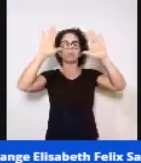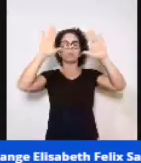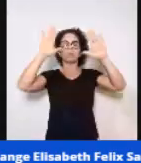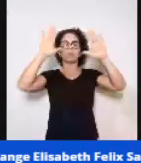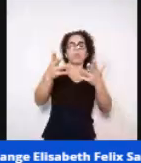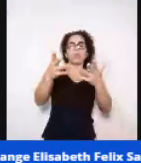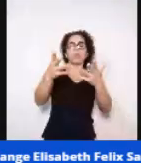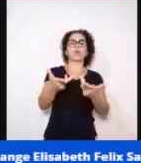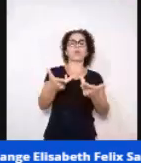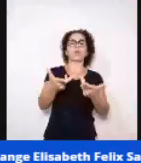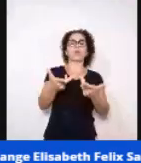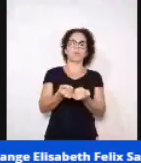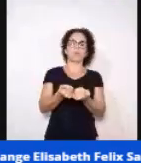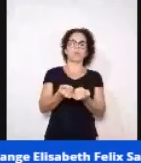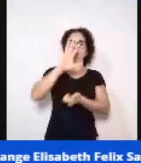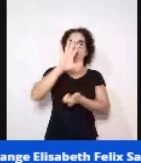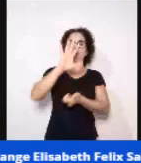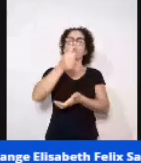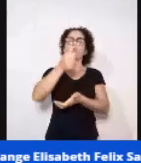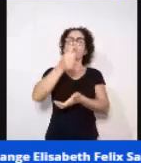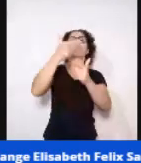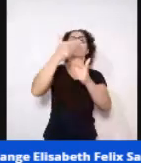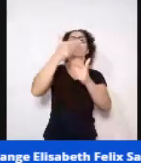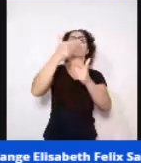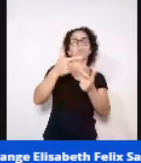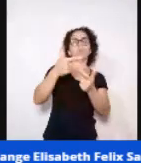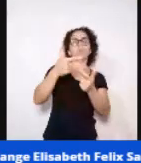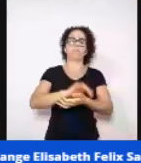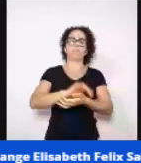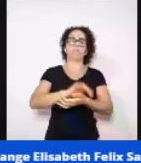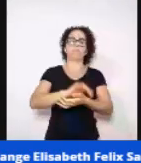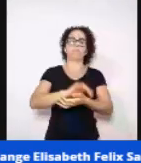resolver aquilo que está nas minhas mãos. Solta mais um.